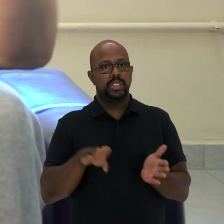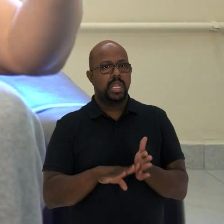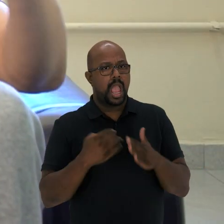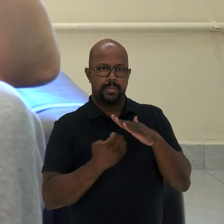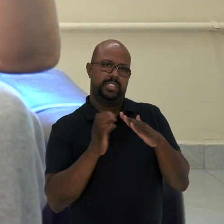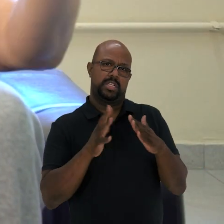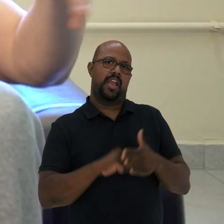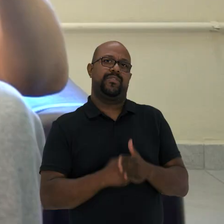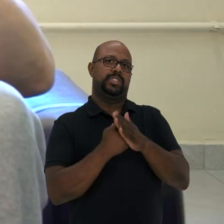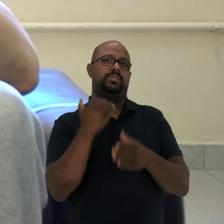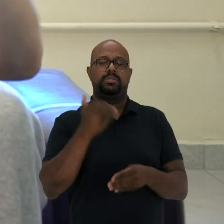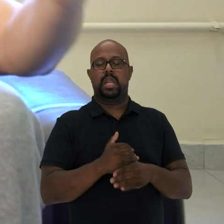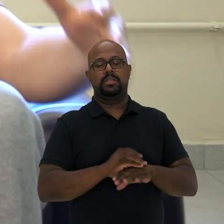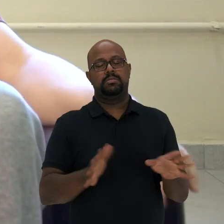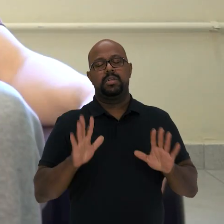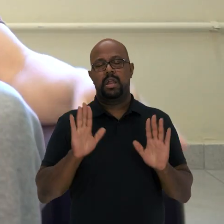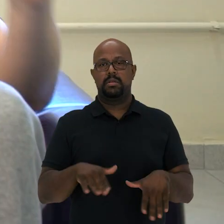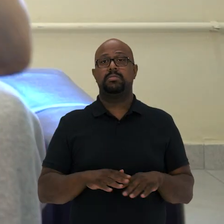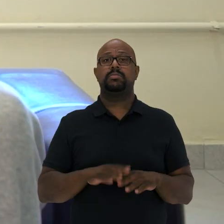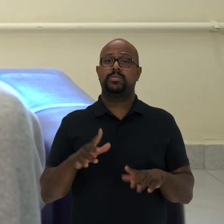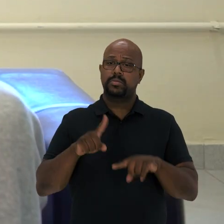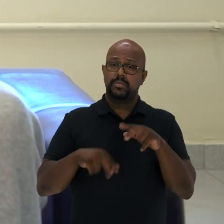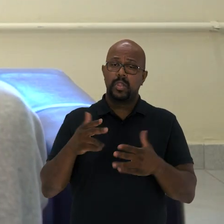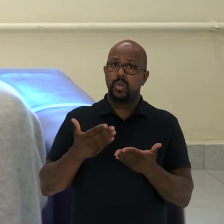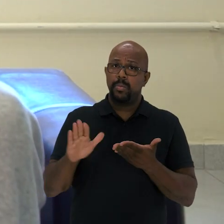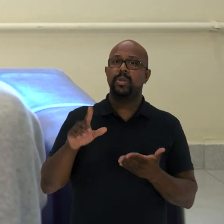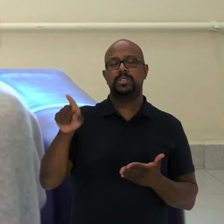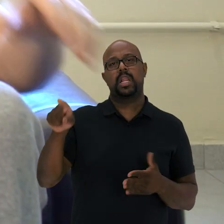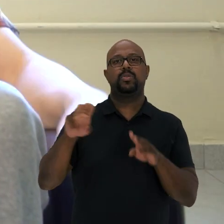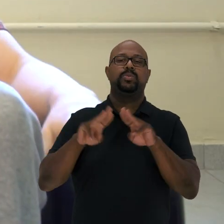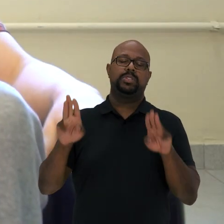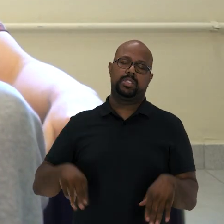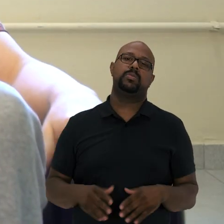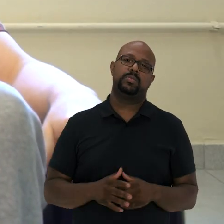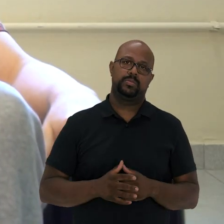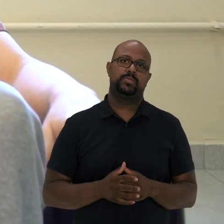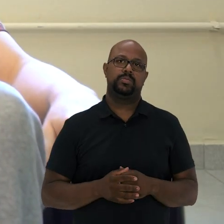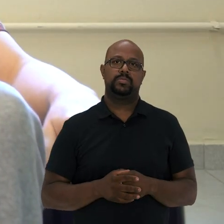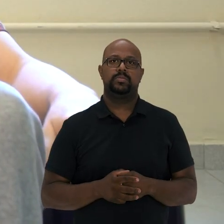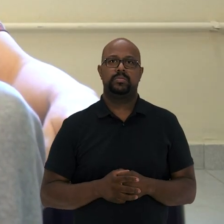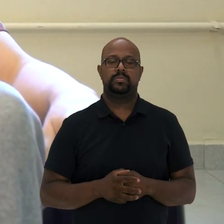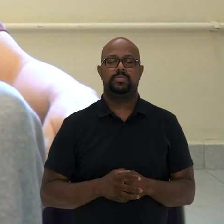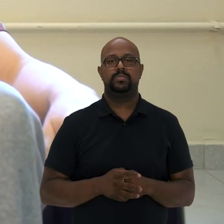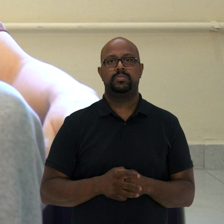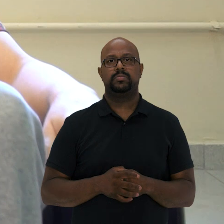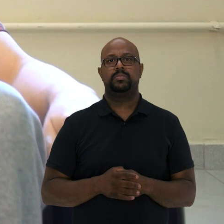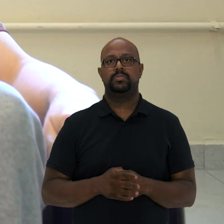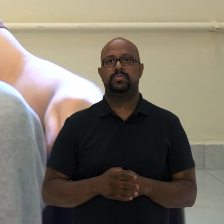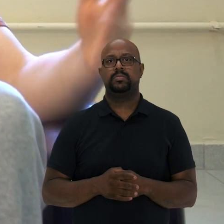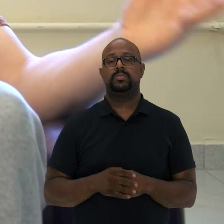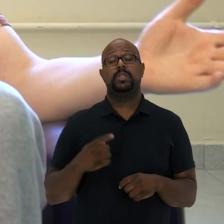eu cheguei, a empresa já estava fechada, essa parte já tinha sido feita, mas o material que sobrou estava no museu. Sim. Então a empresa extrapolou o